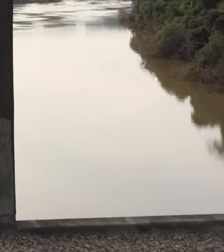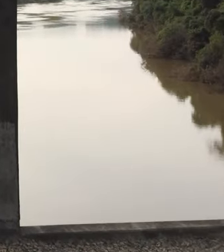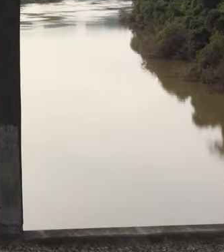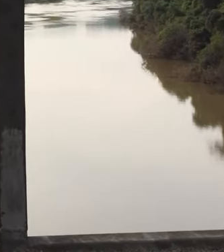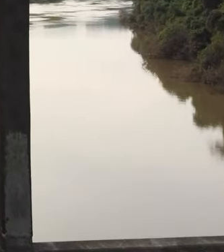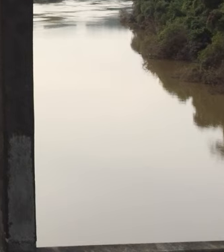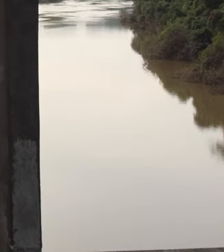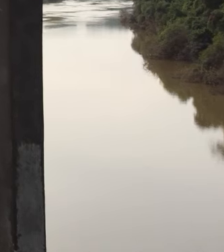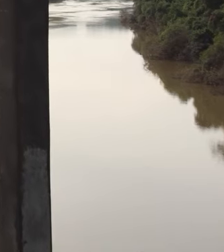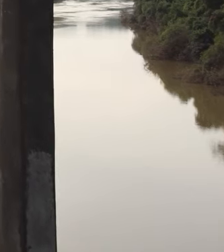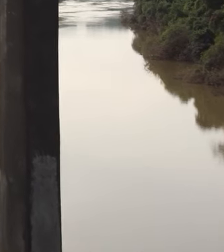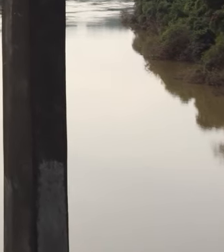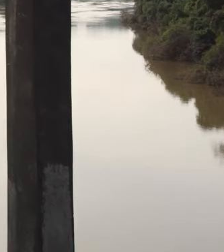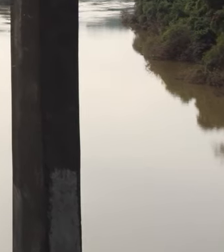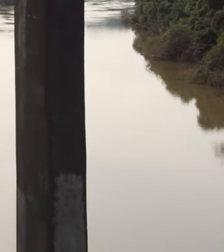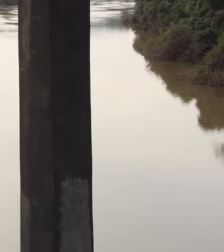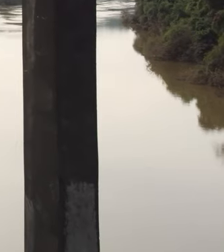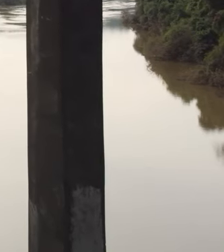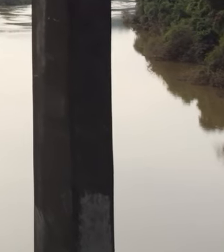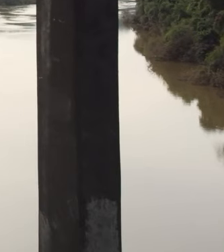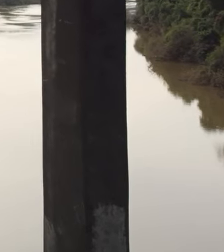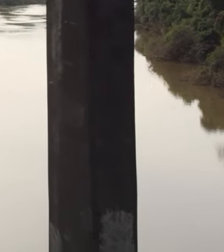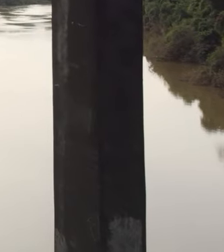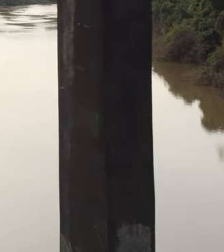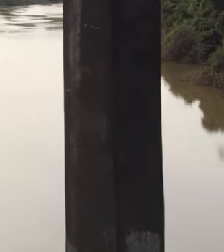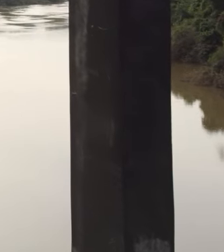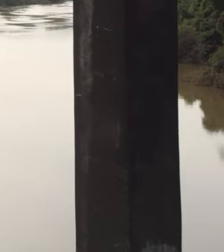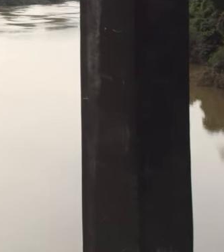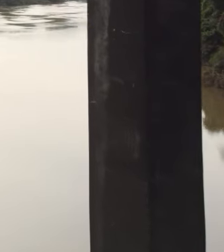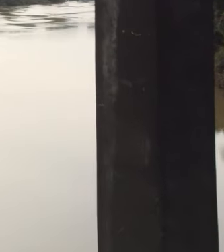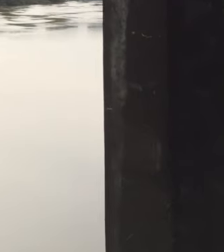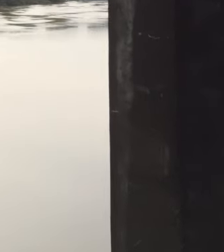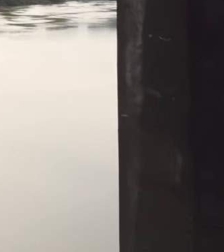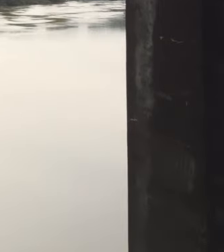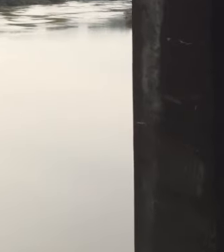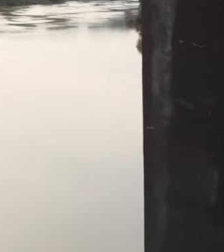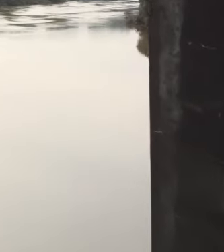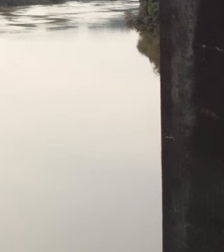observando a paisagem montanhas ao fundo e o céu nublado